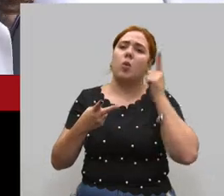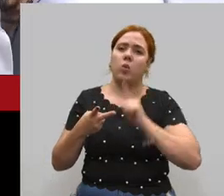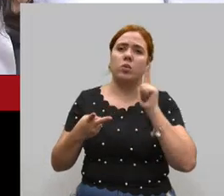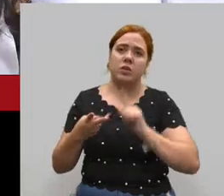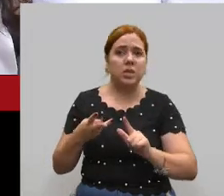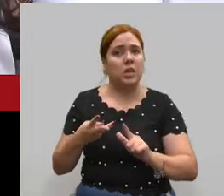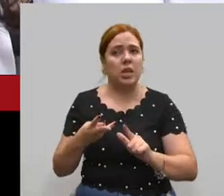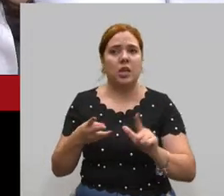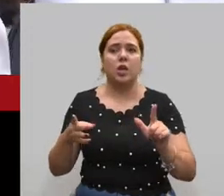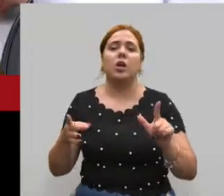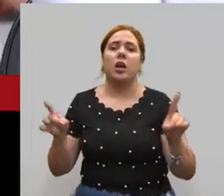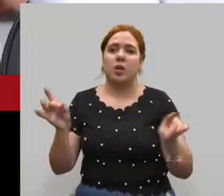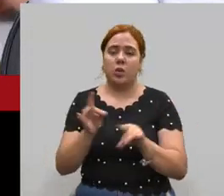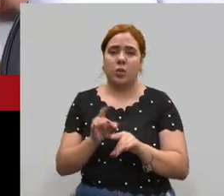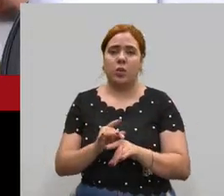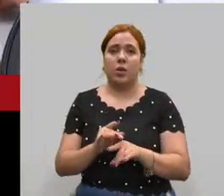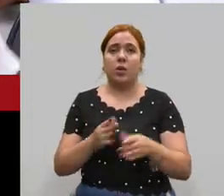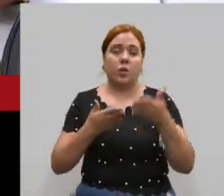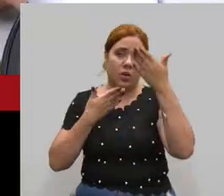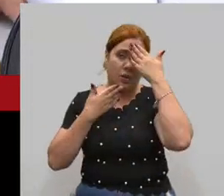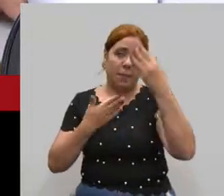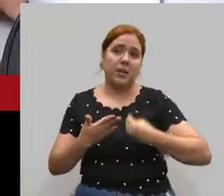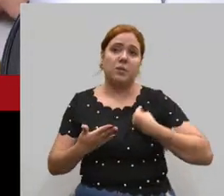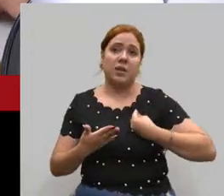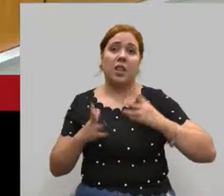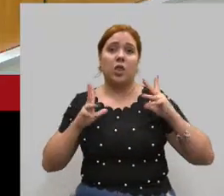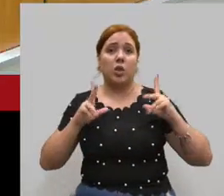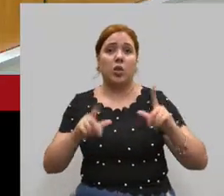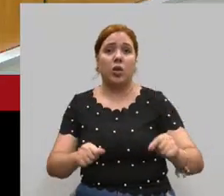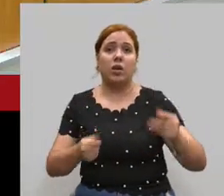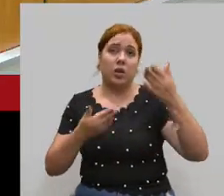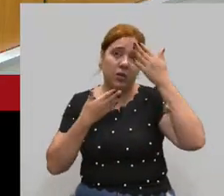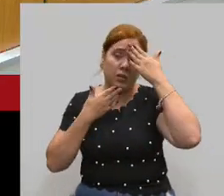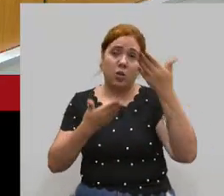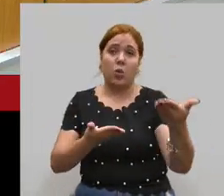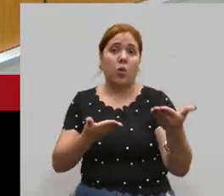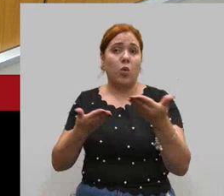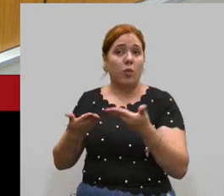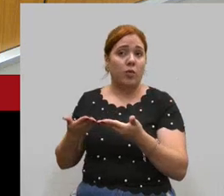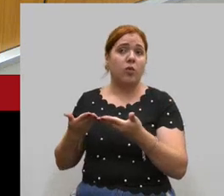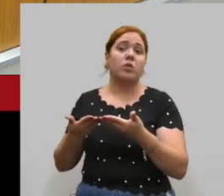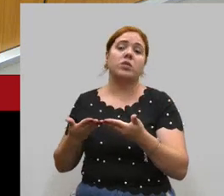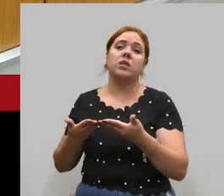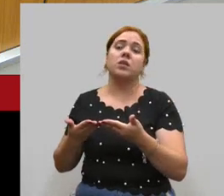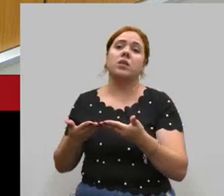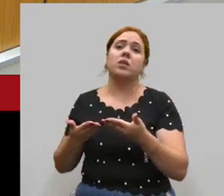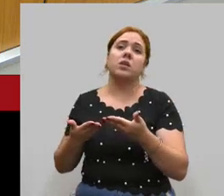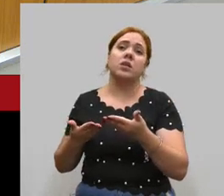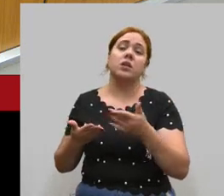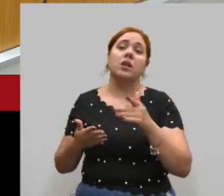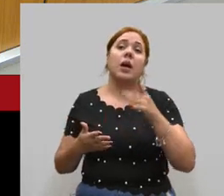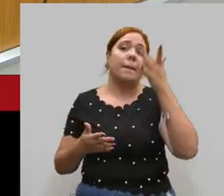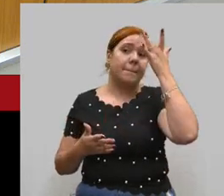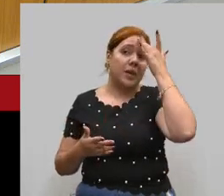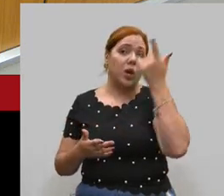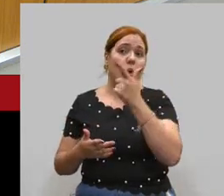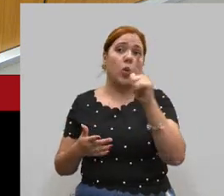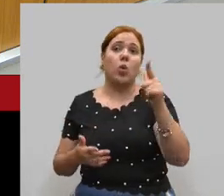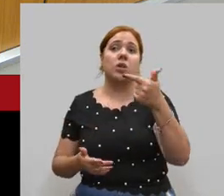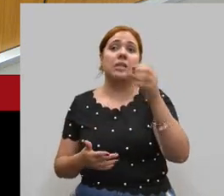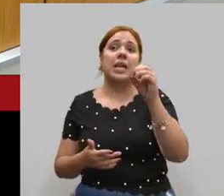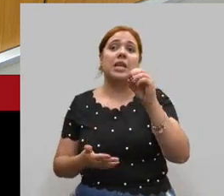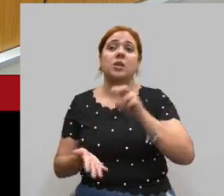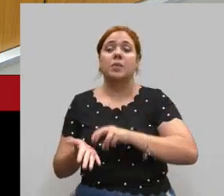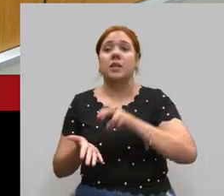que agradecer aqui a participação de todos vocês aproveito também para convidar paraa Nossa audiência pública Que ocorrerá amanhã às 10